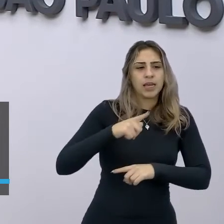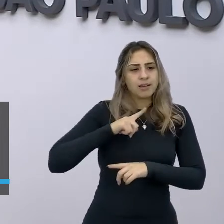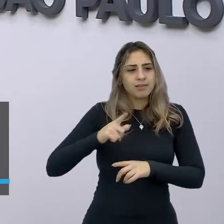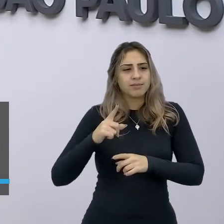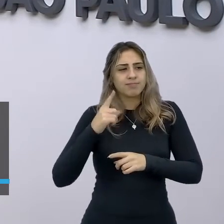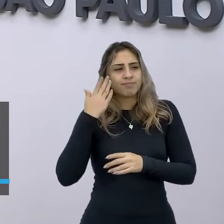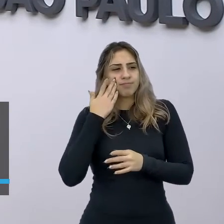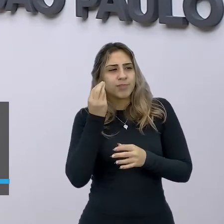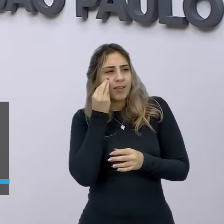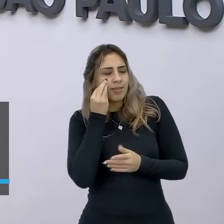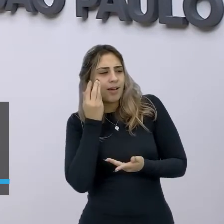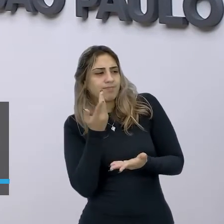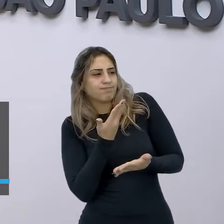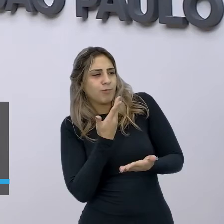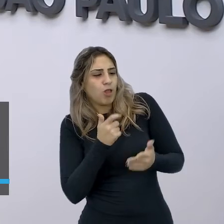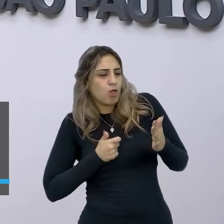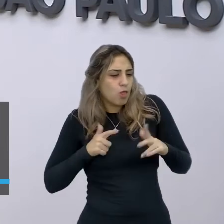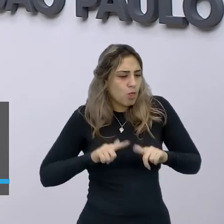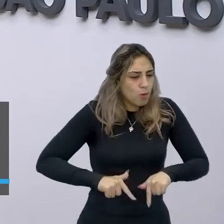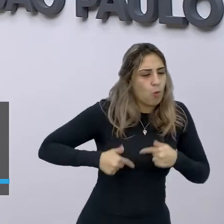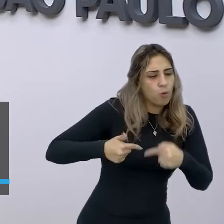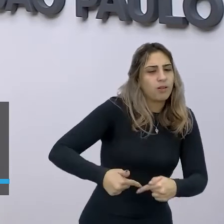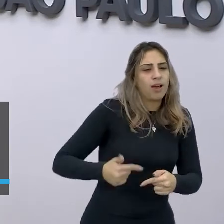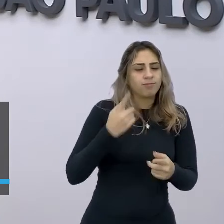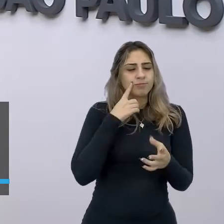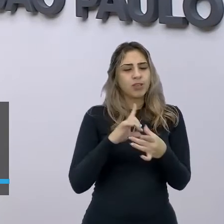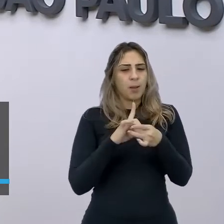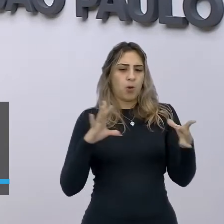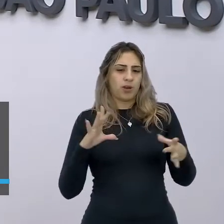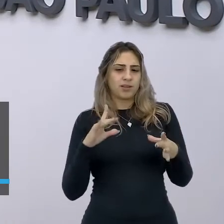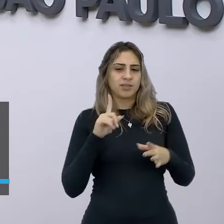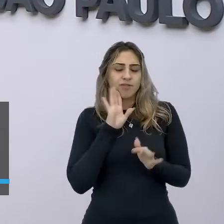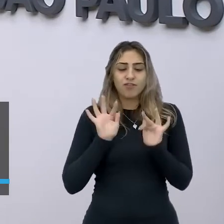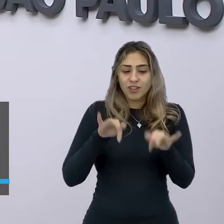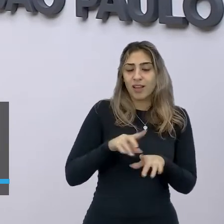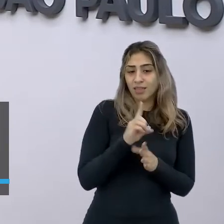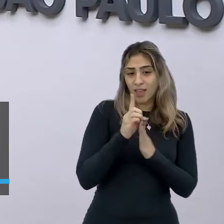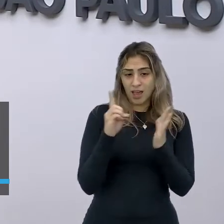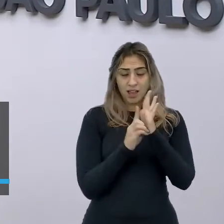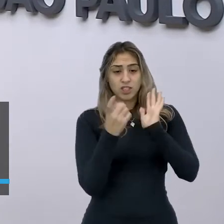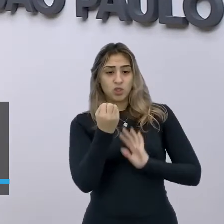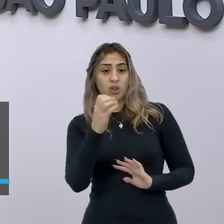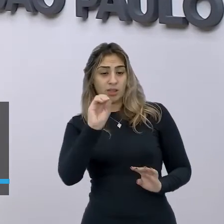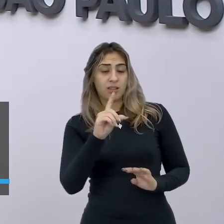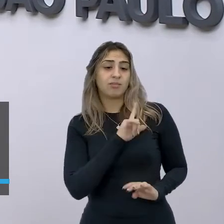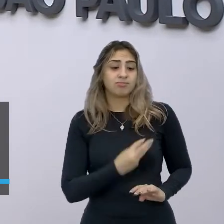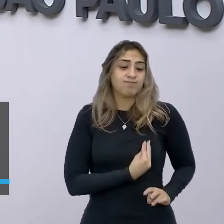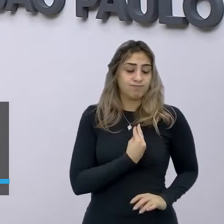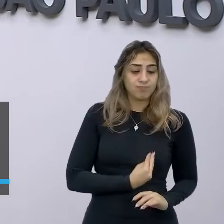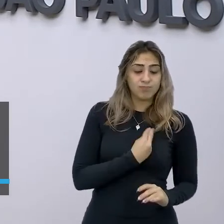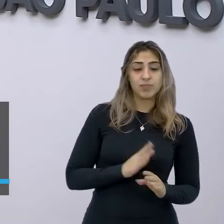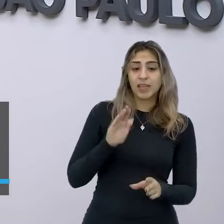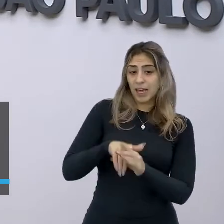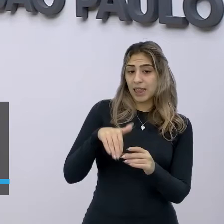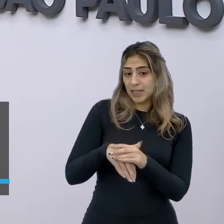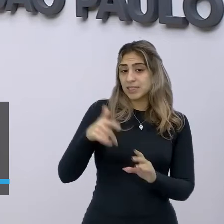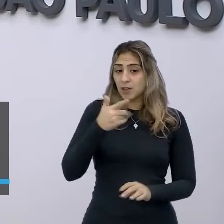essa redemocratização, né? Ainda no final, né? Foi só no final da década de 80 que houve novamente